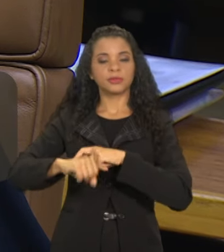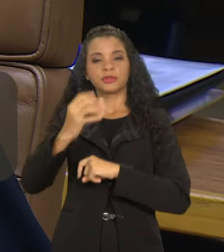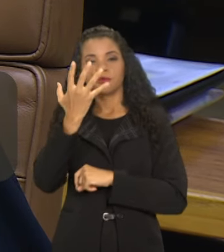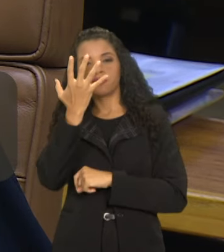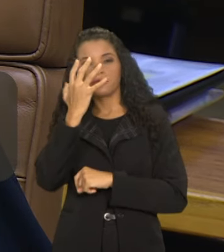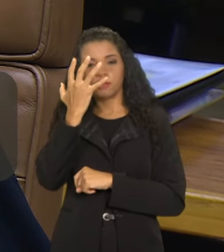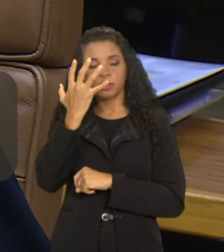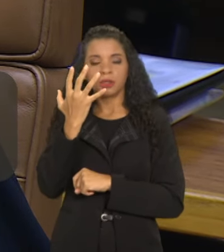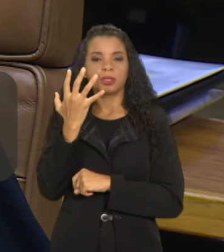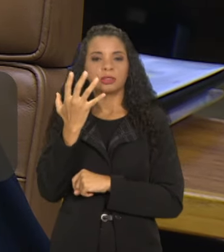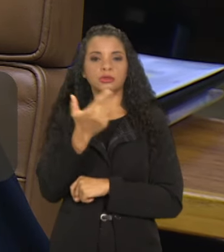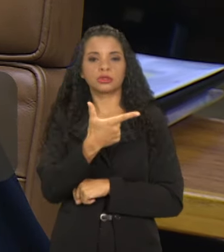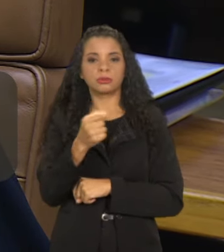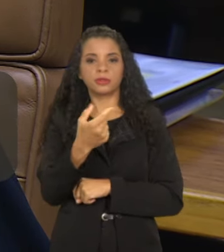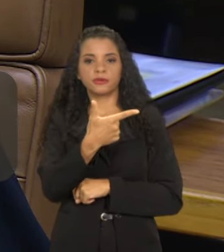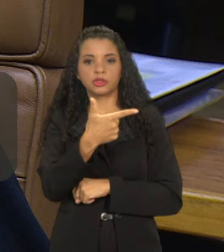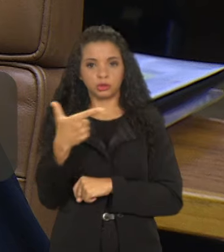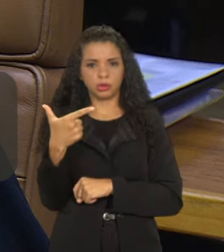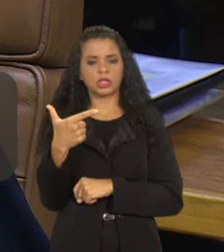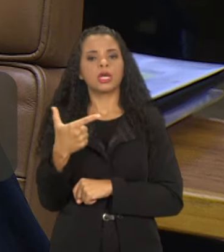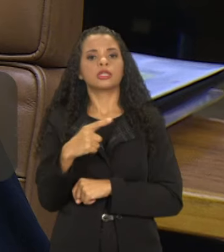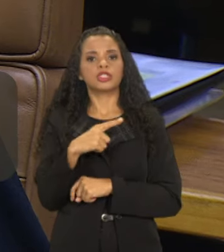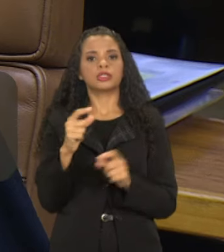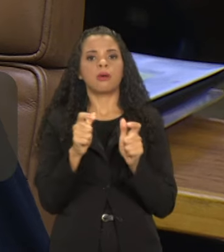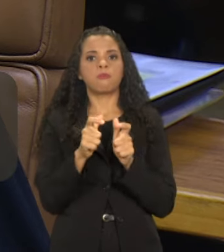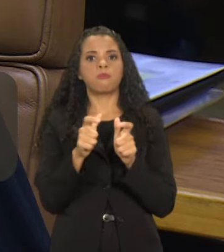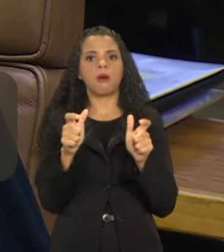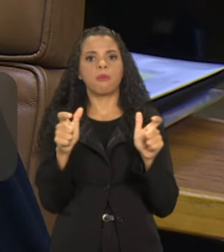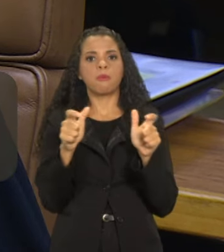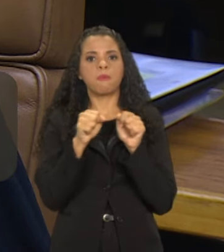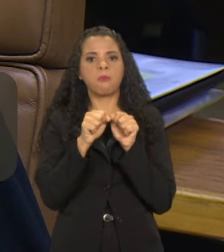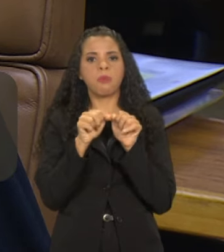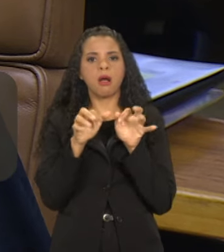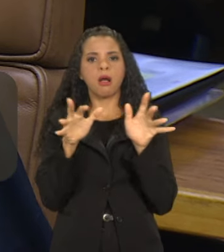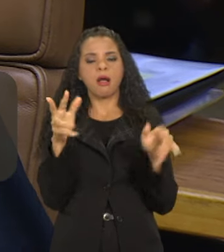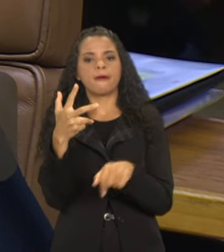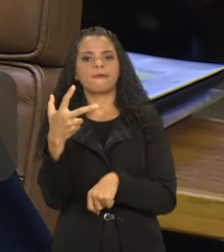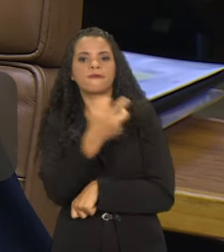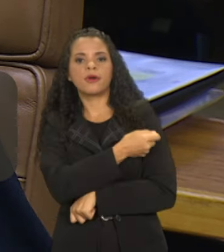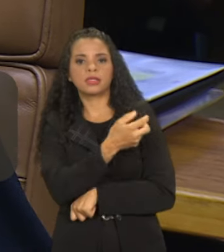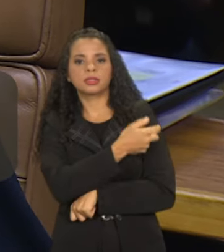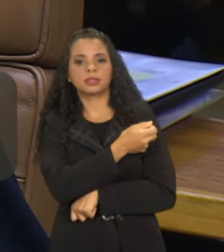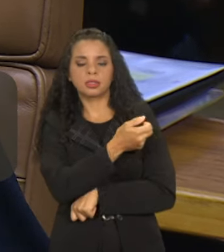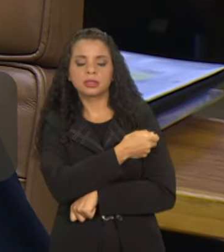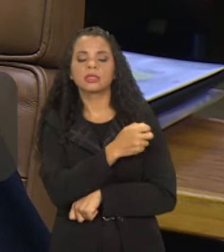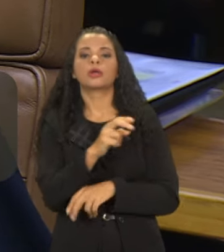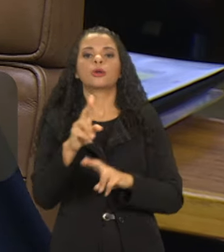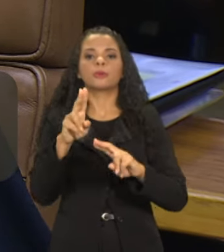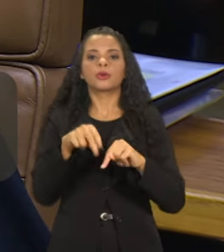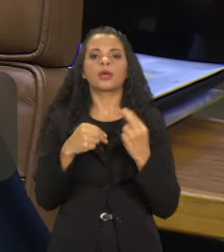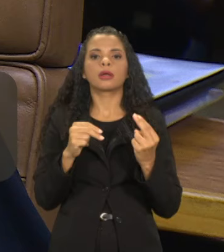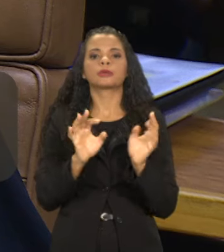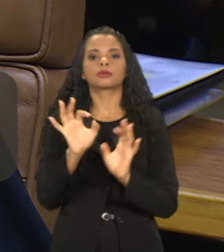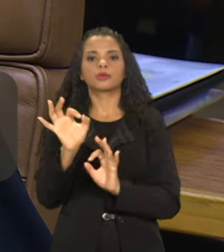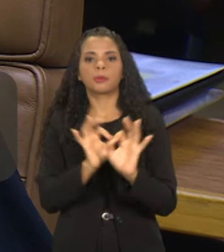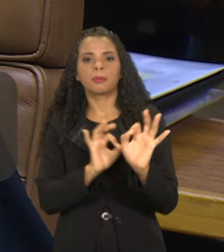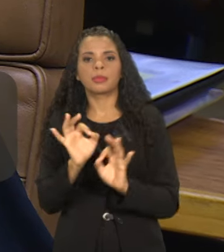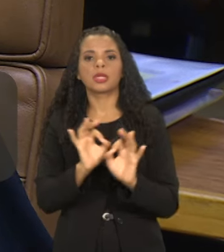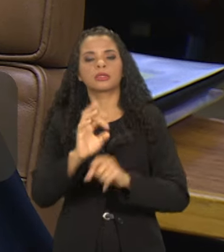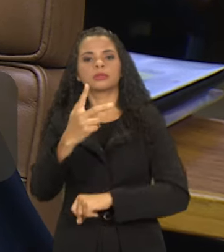2022, havia ampla e maciça vacinação em andamento, derivada não apenas do Plano Nacional de Imunização, como também dos diversos